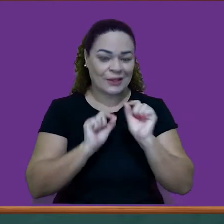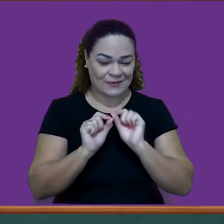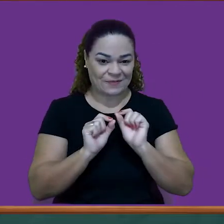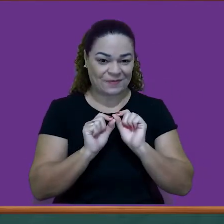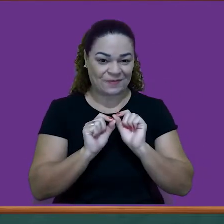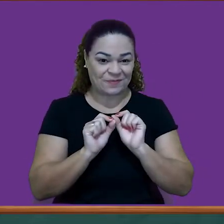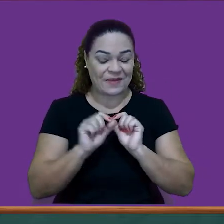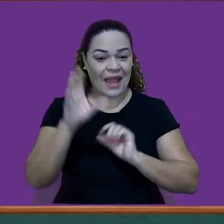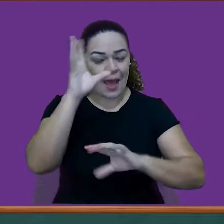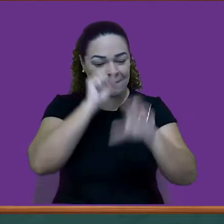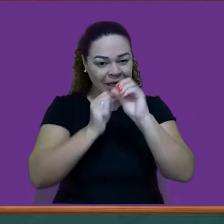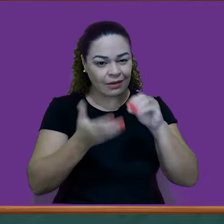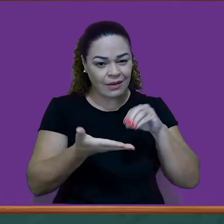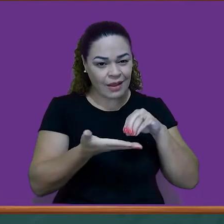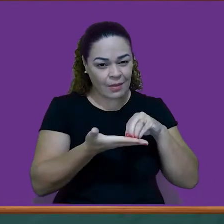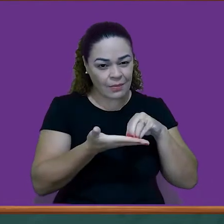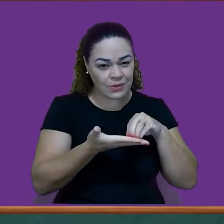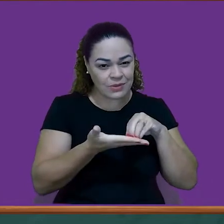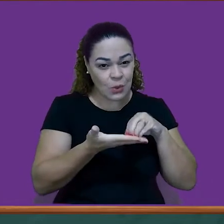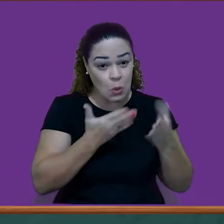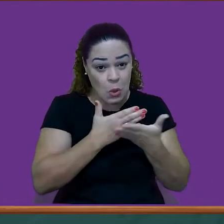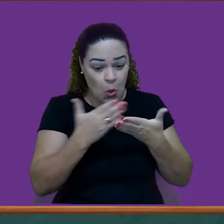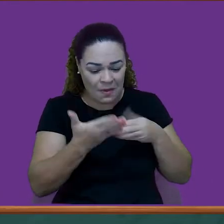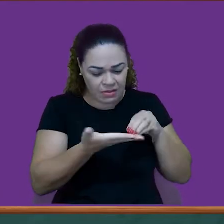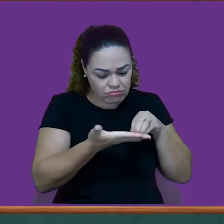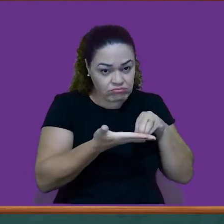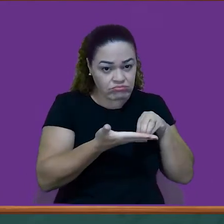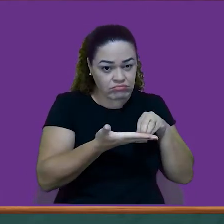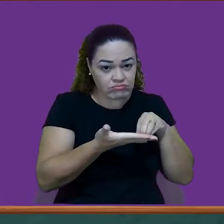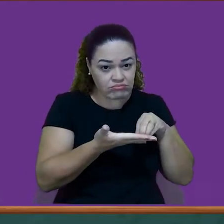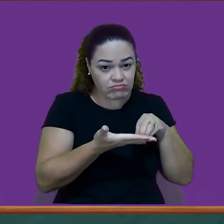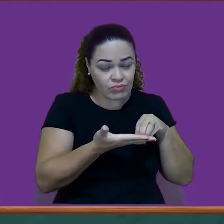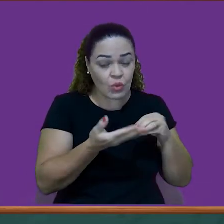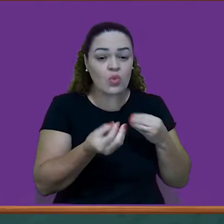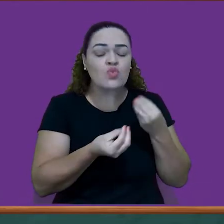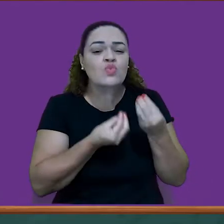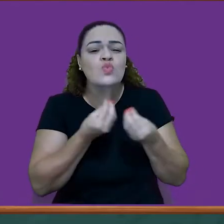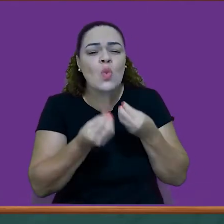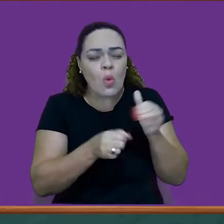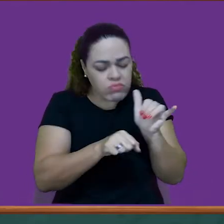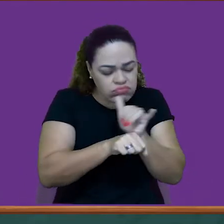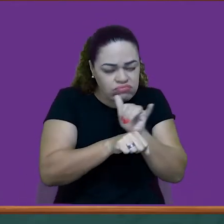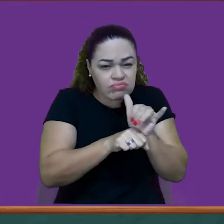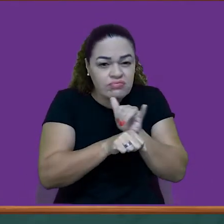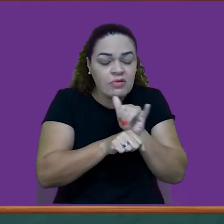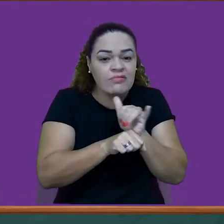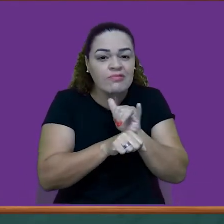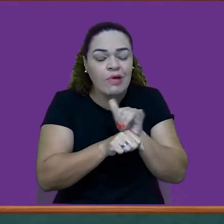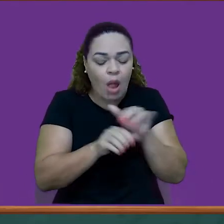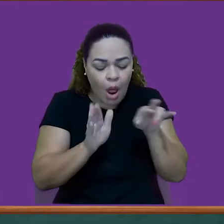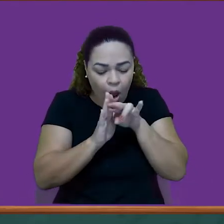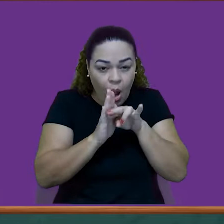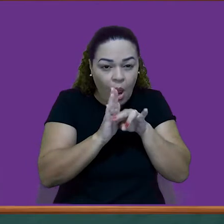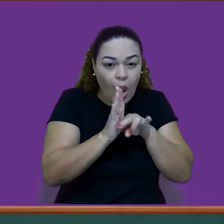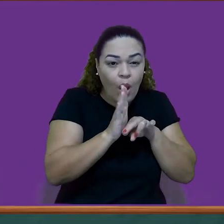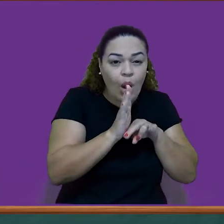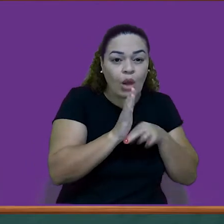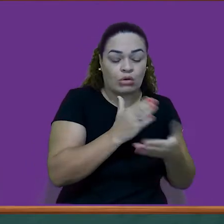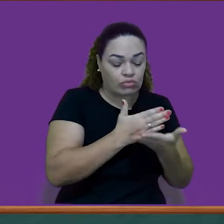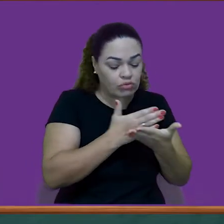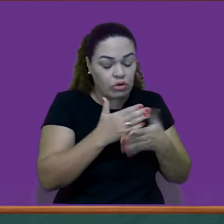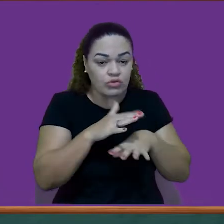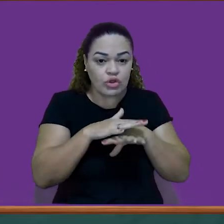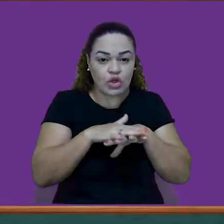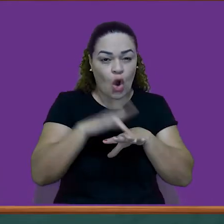aprender a posição inicial das peças, onde elas começam num jogo de xadrez. Vamos começar, então,